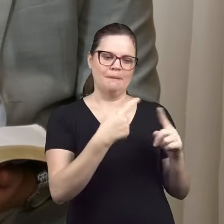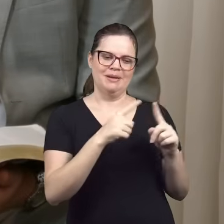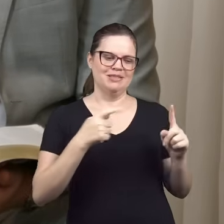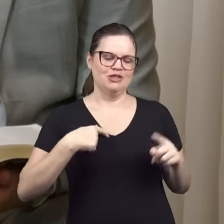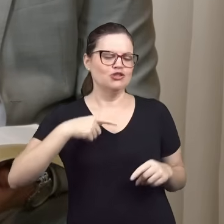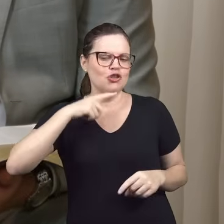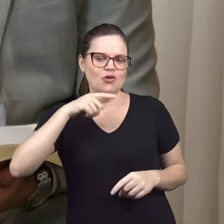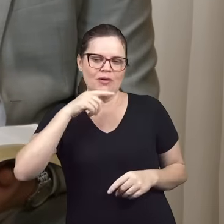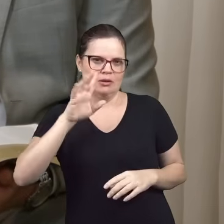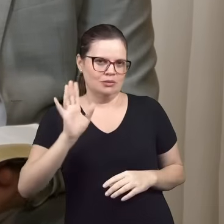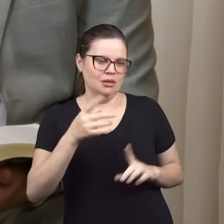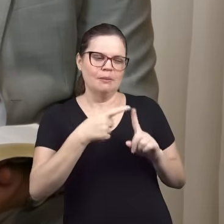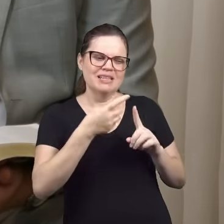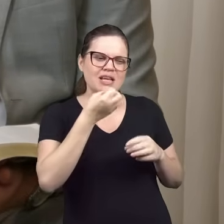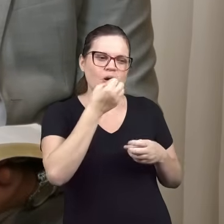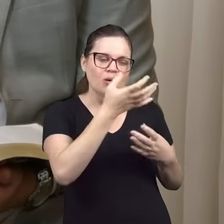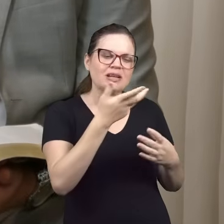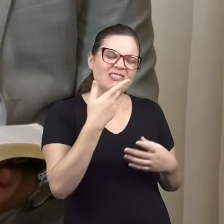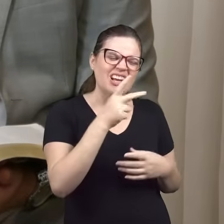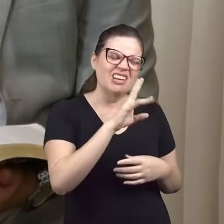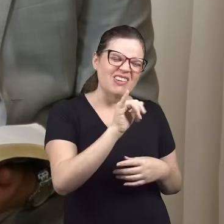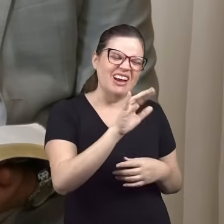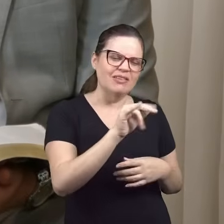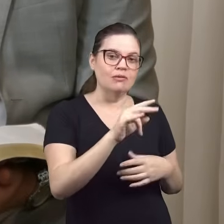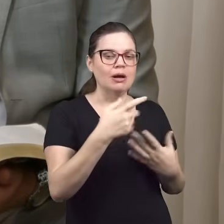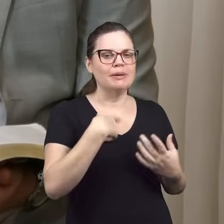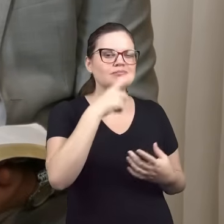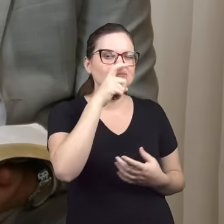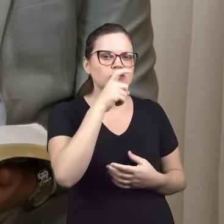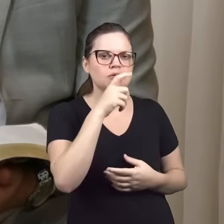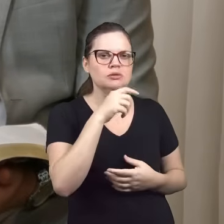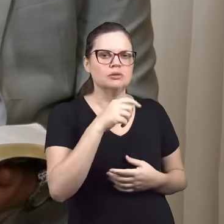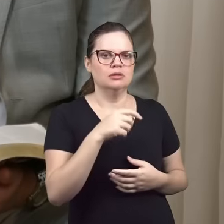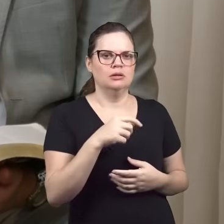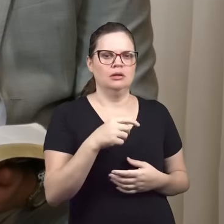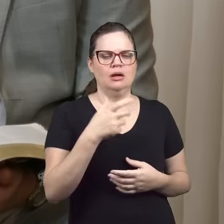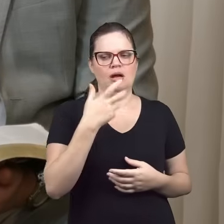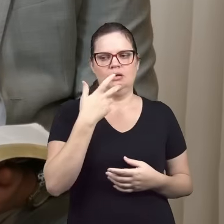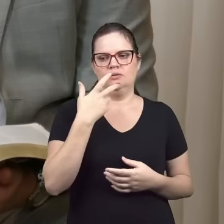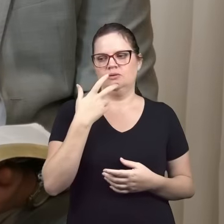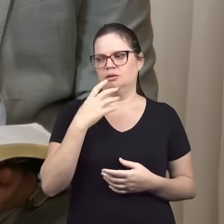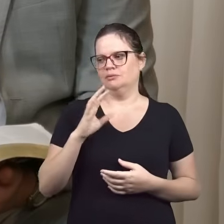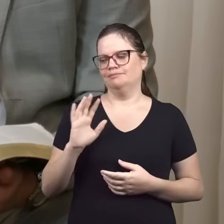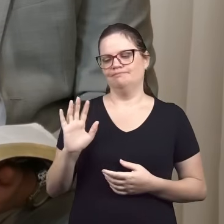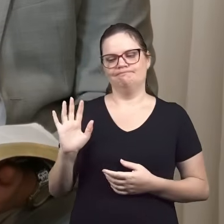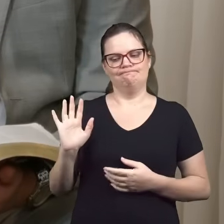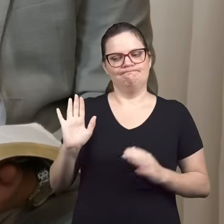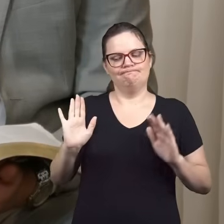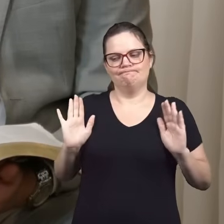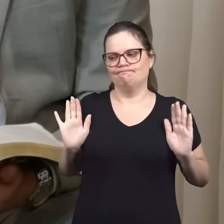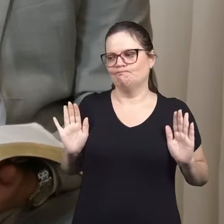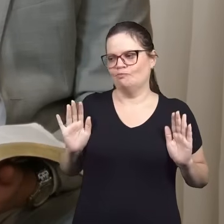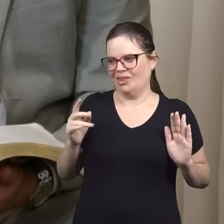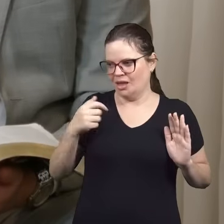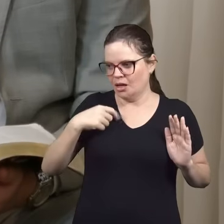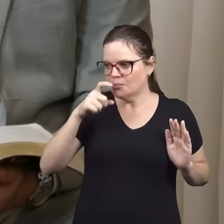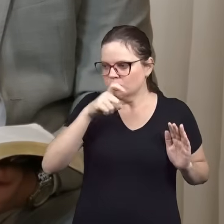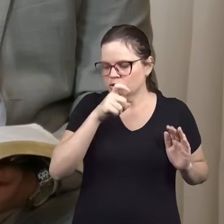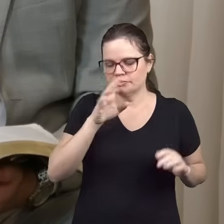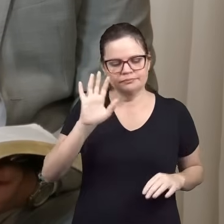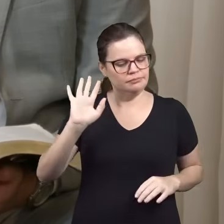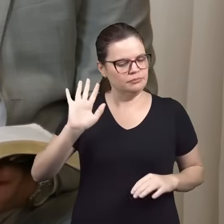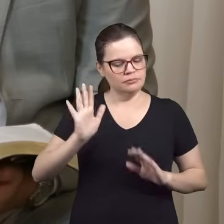entregar e tudo mais. Diante daquela situação, eu declinei. Falei, olha, se for para fazer isso, é melhor